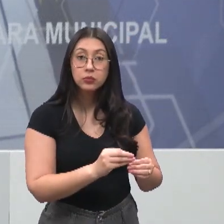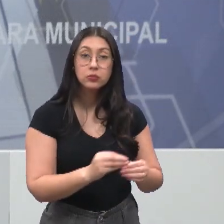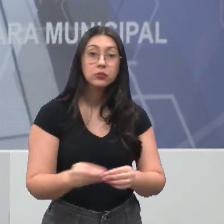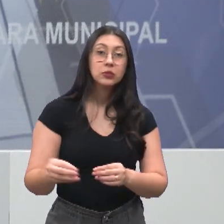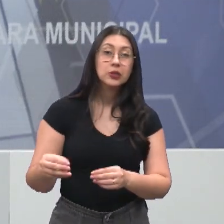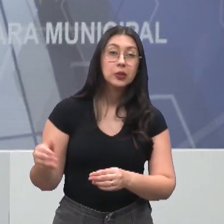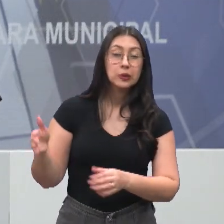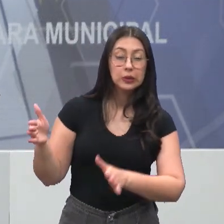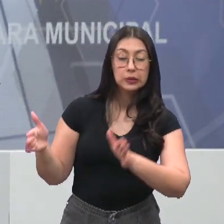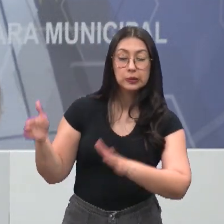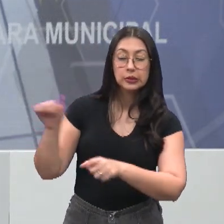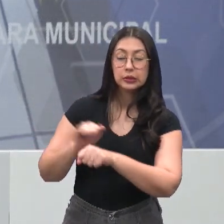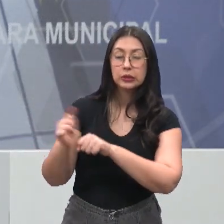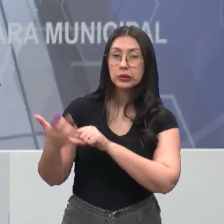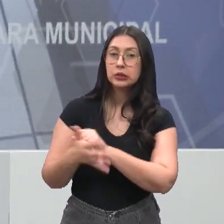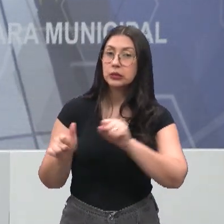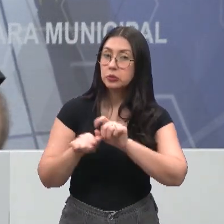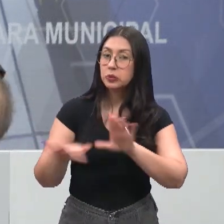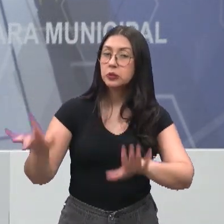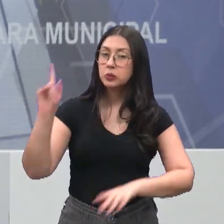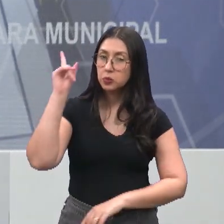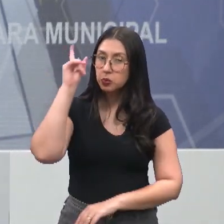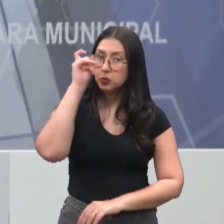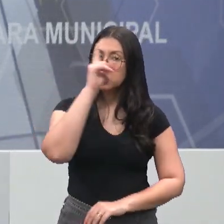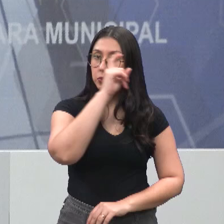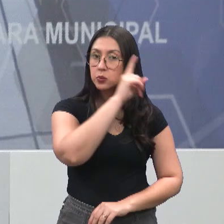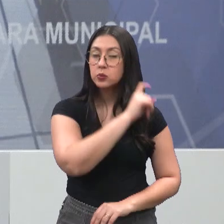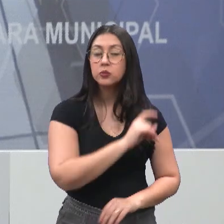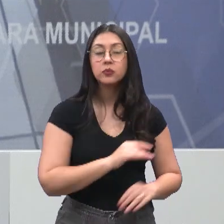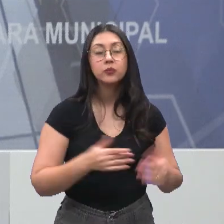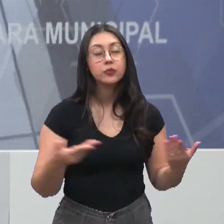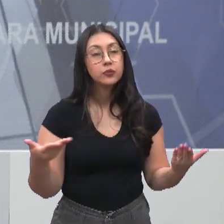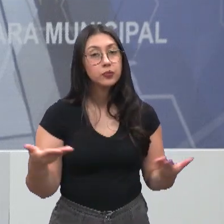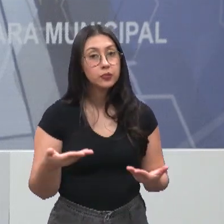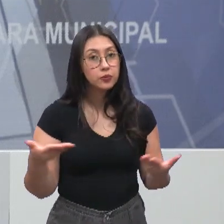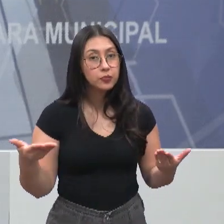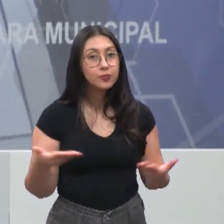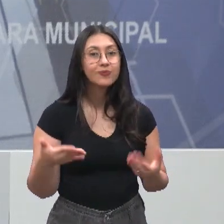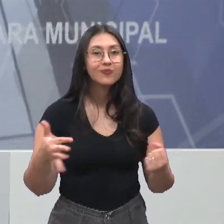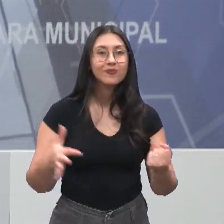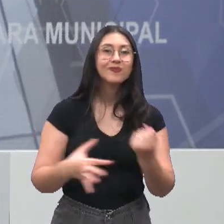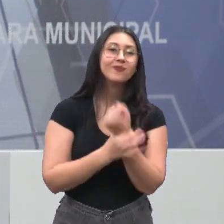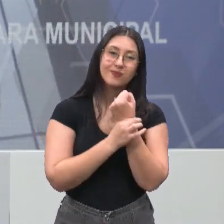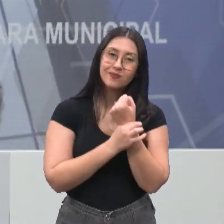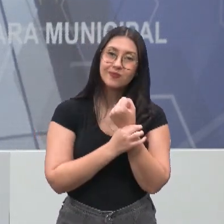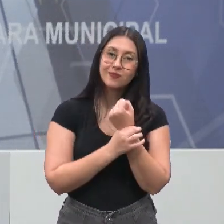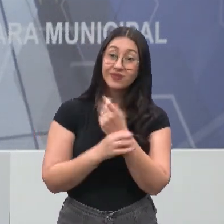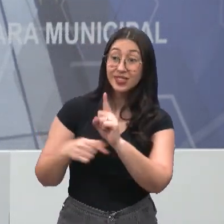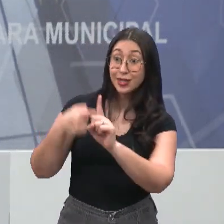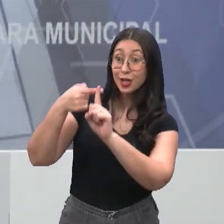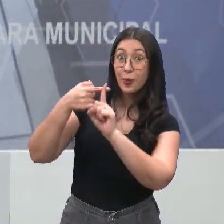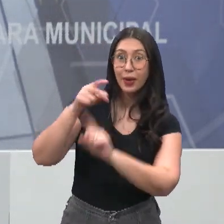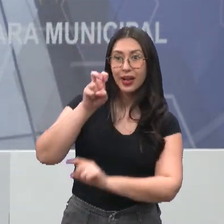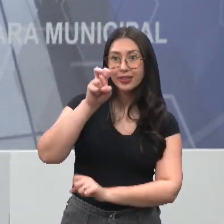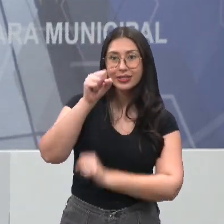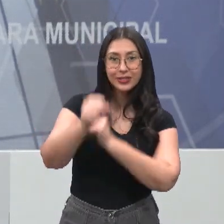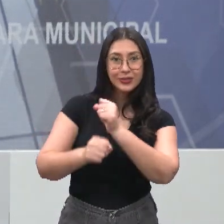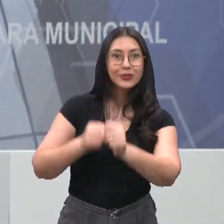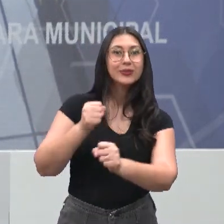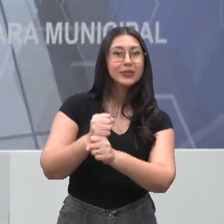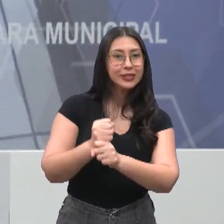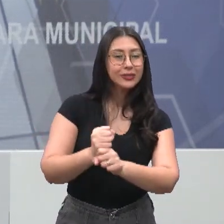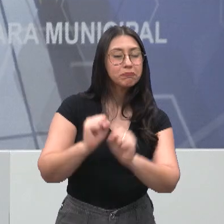pandemia e pós-pandemia, e agora eles vão ter essa garantia, né, de mais 5 anos para que possam